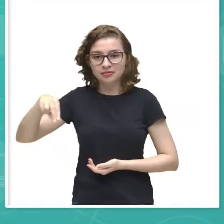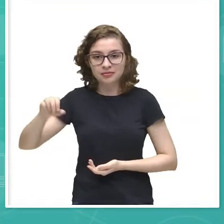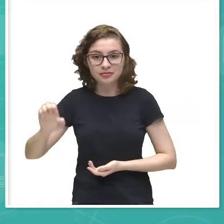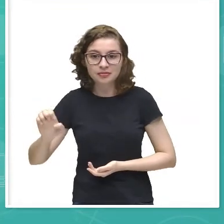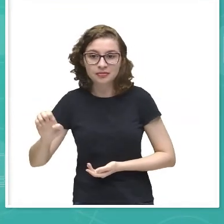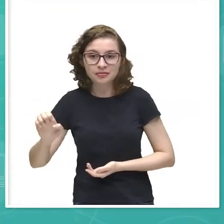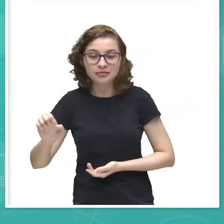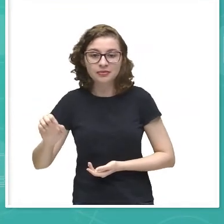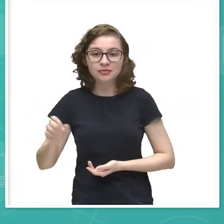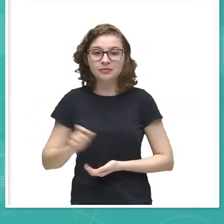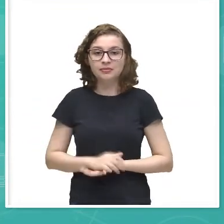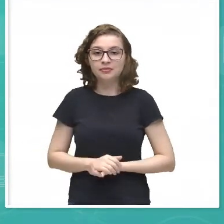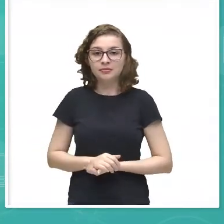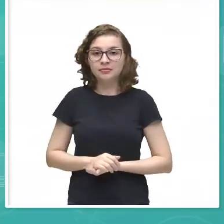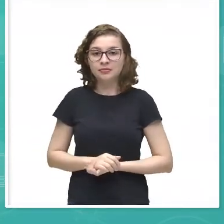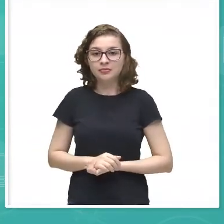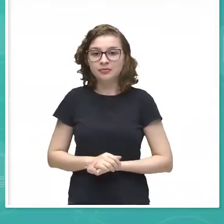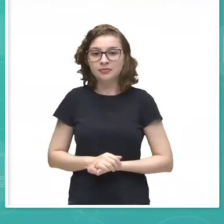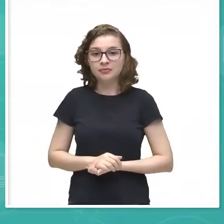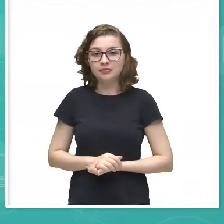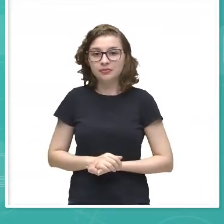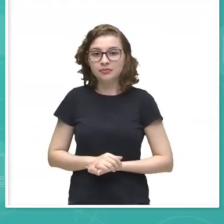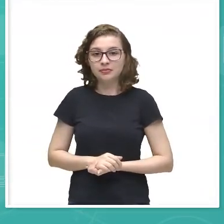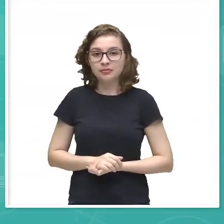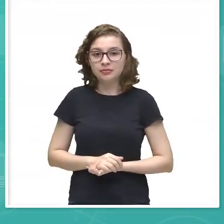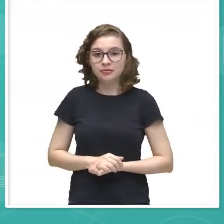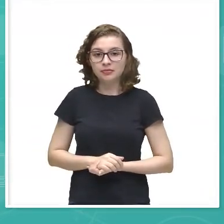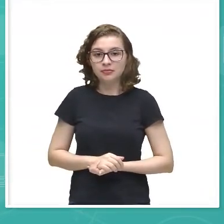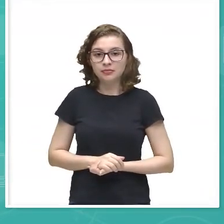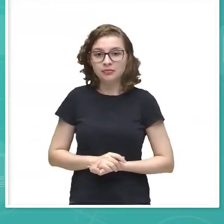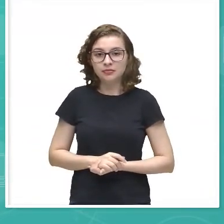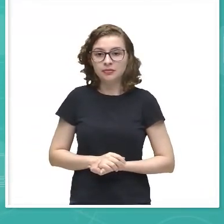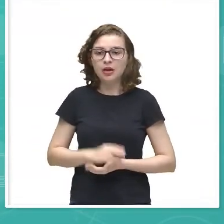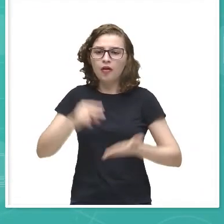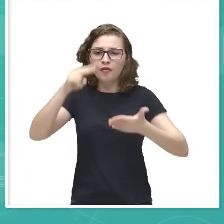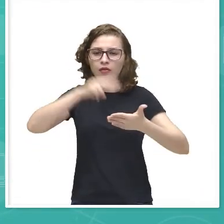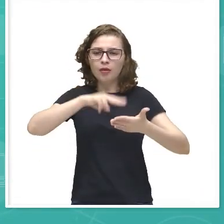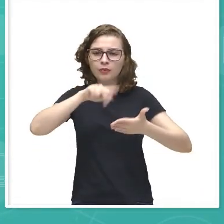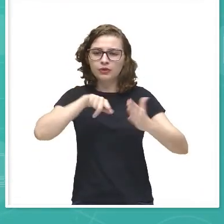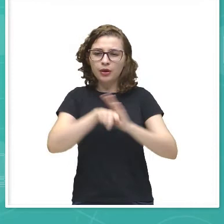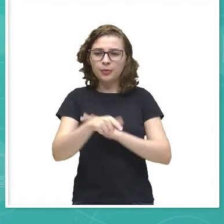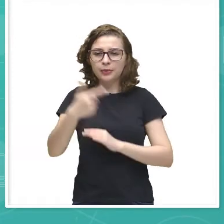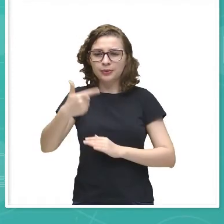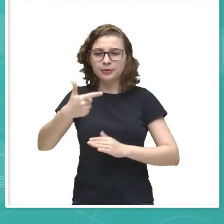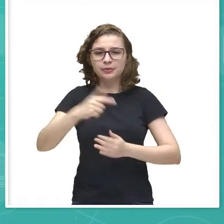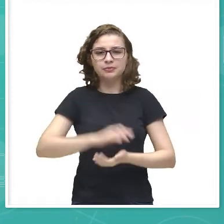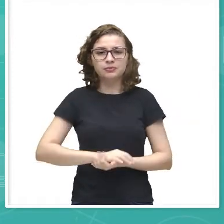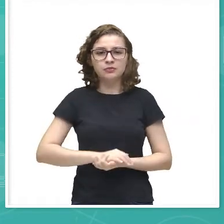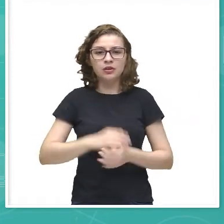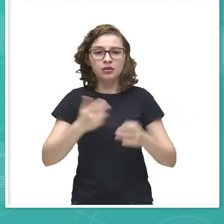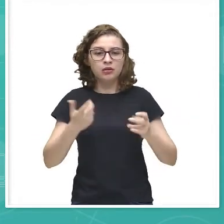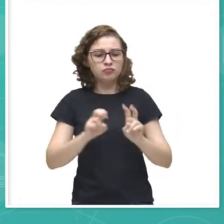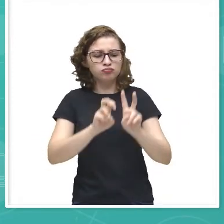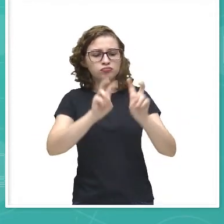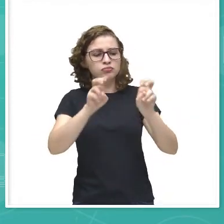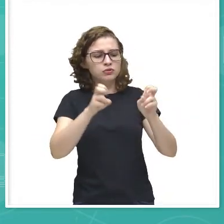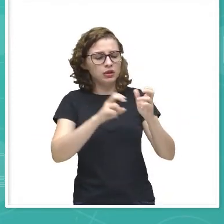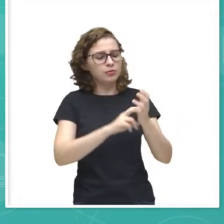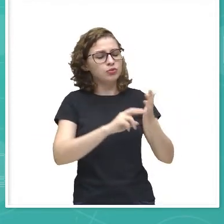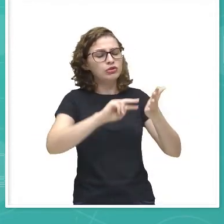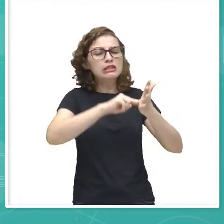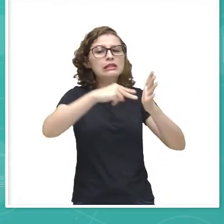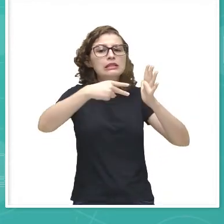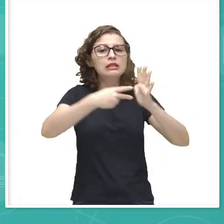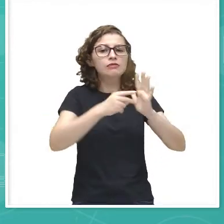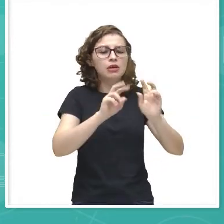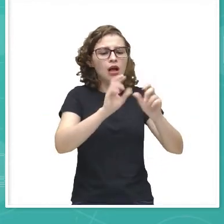né? Então vamos lá, vamos dar uma lida na nossa questão. Sobre o significado de arte, podemos considerar